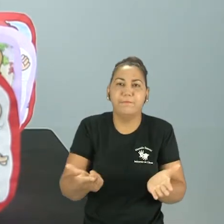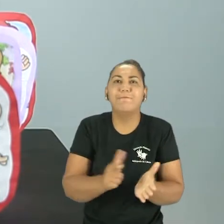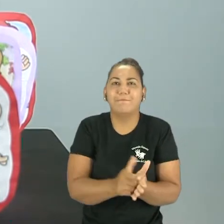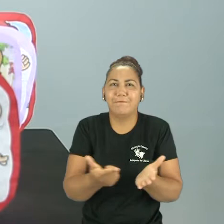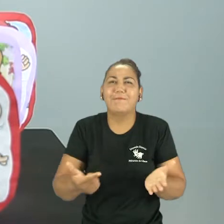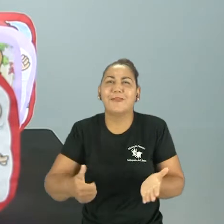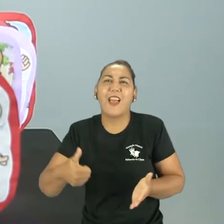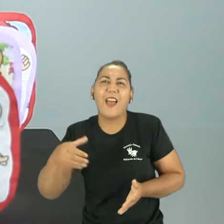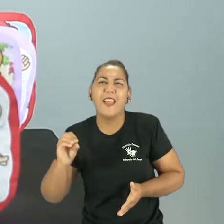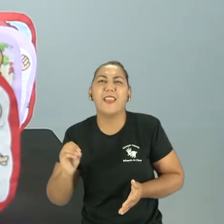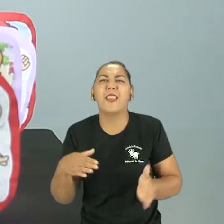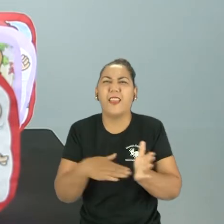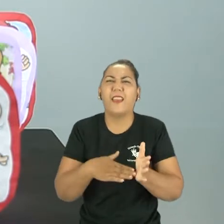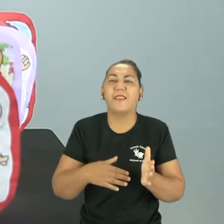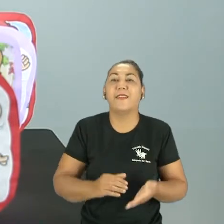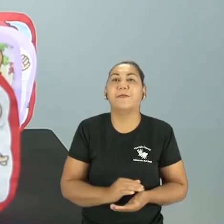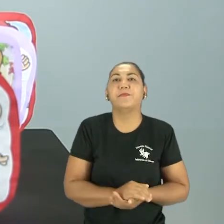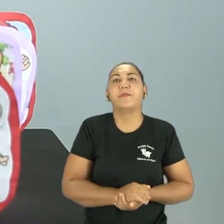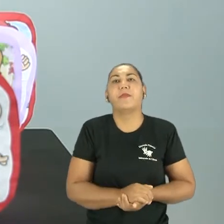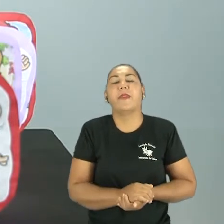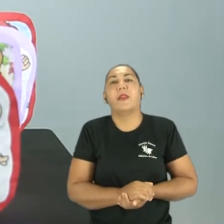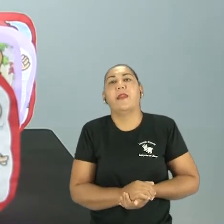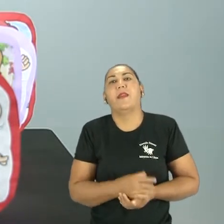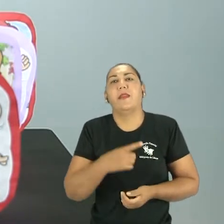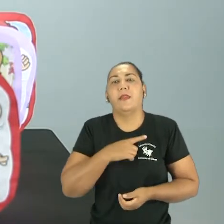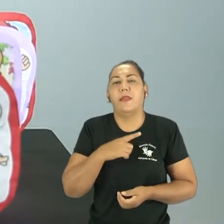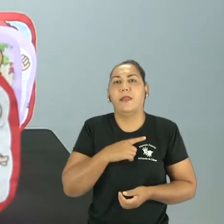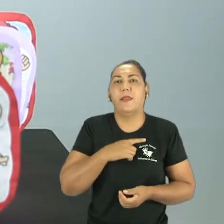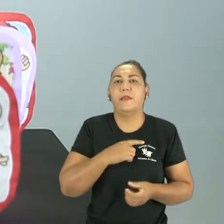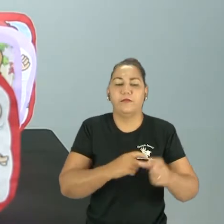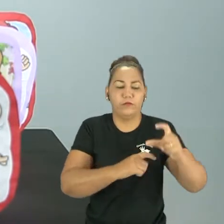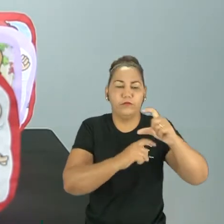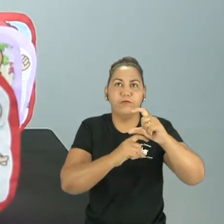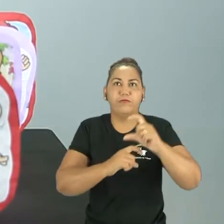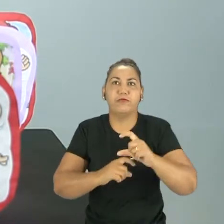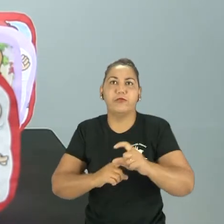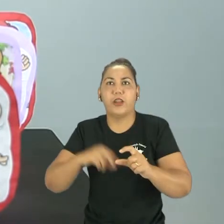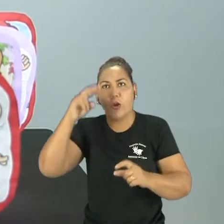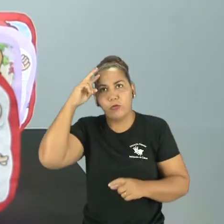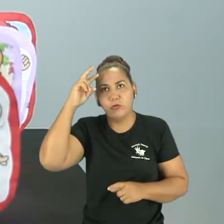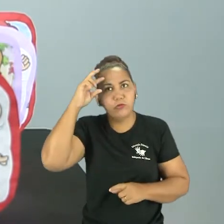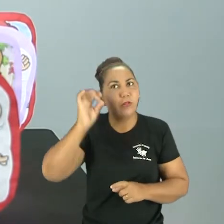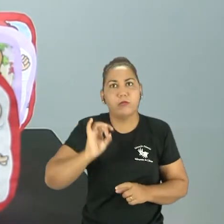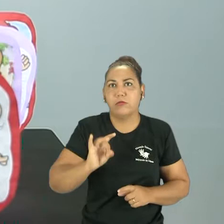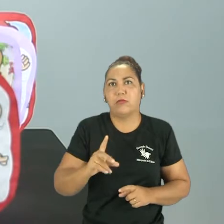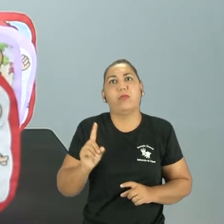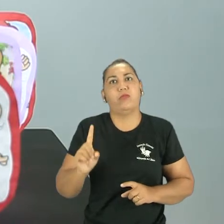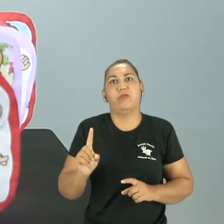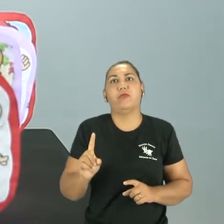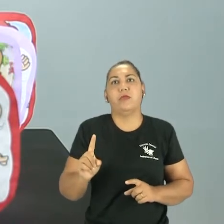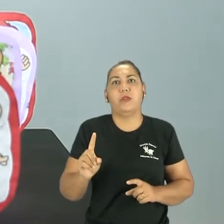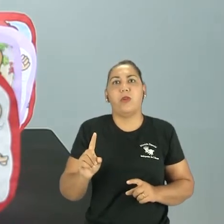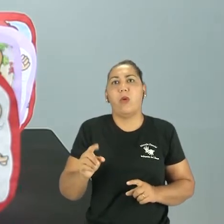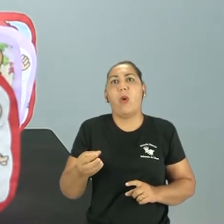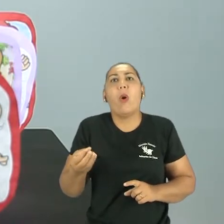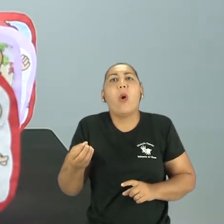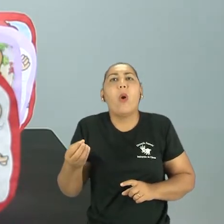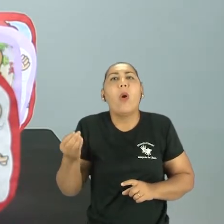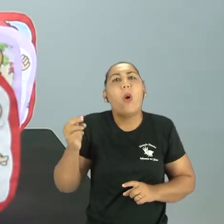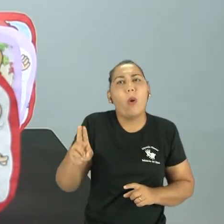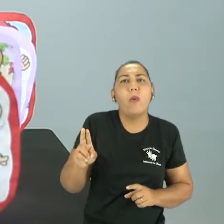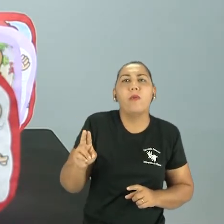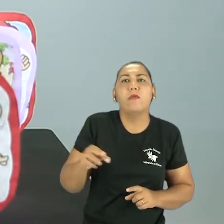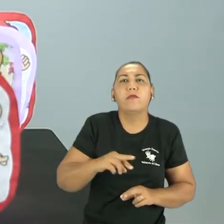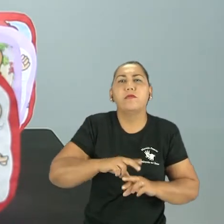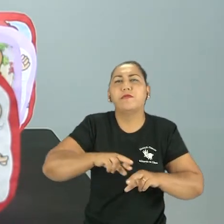Existem gibis todos de uma história só. Então, não tem limites, né, para história em quadrinho.